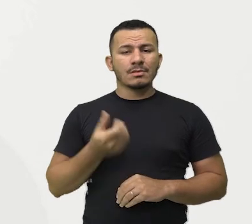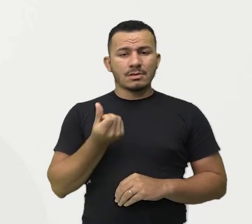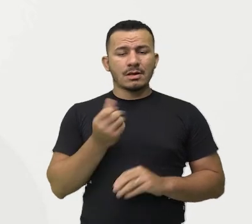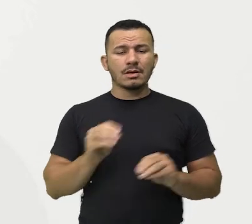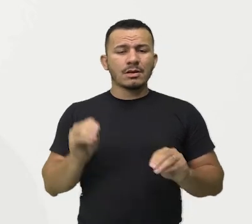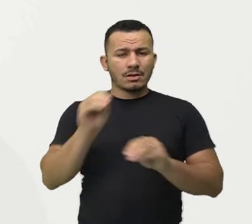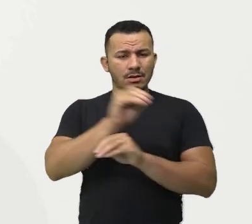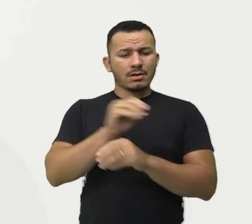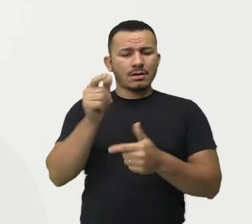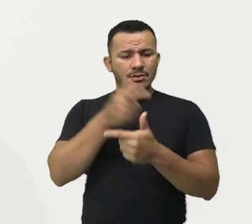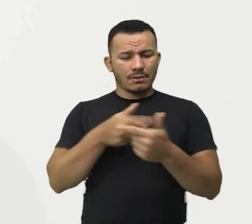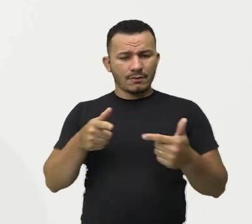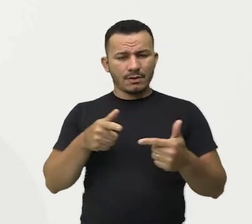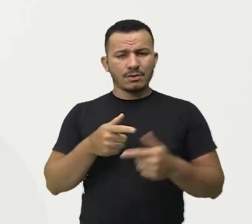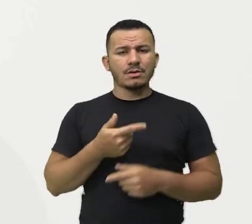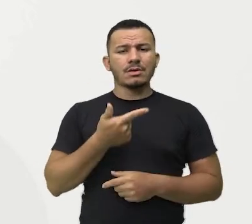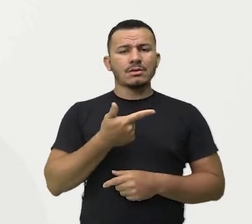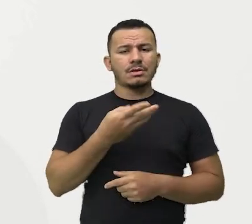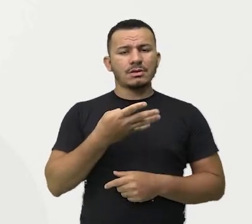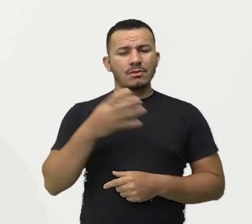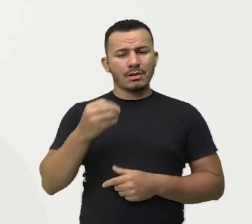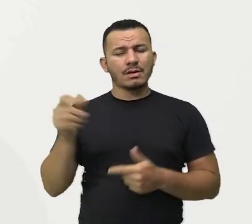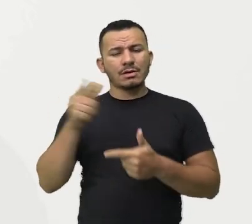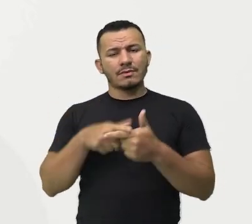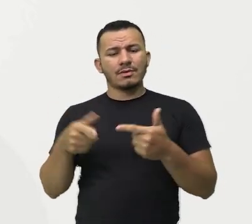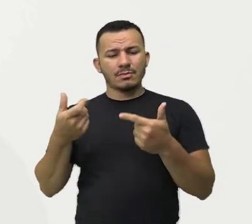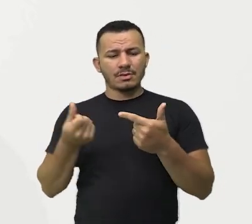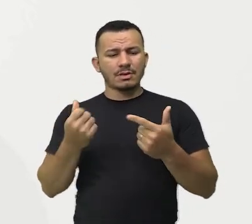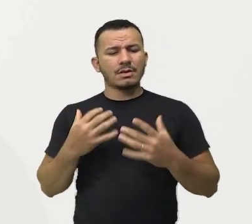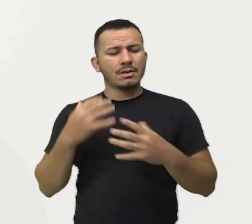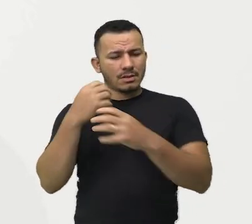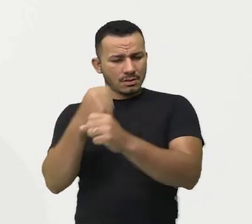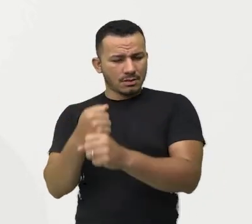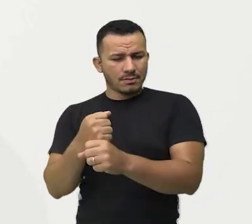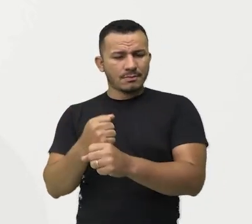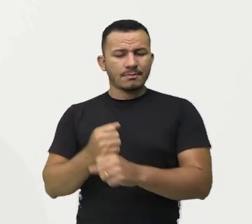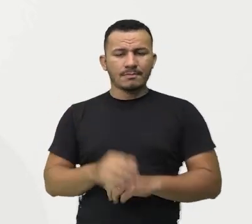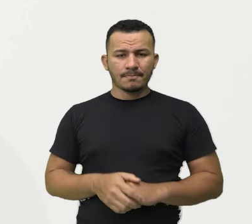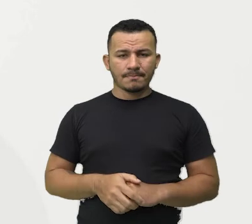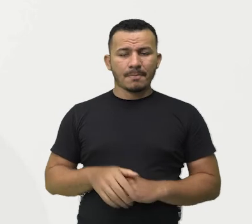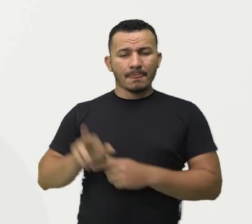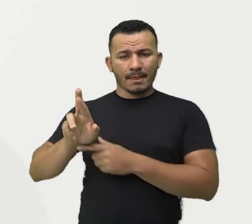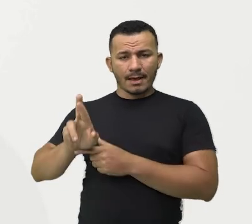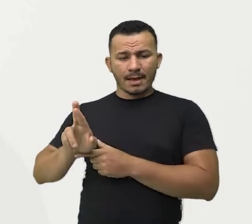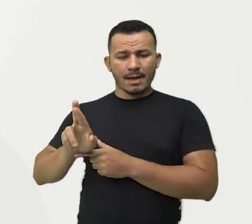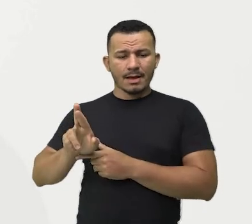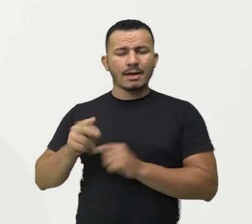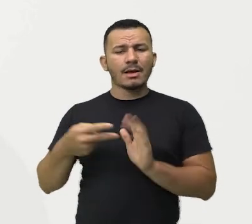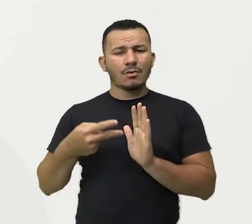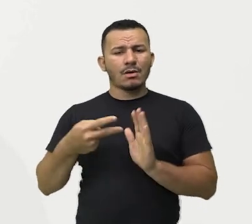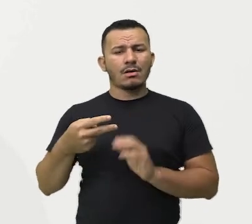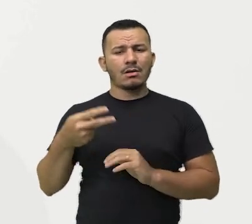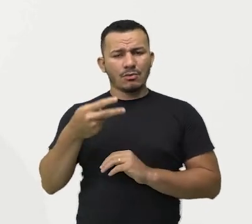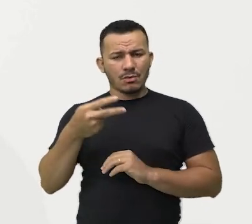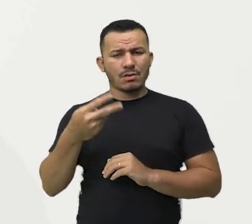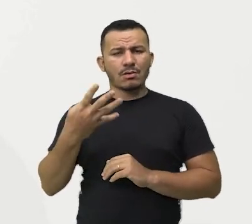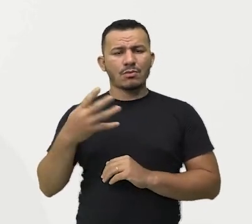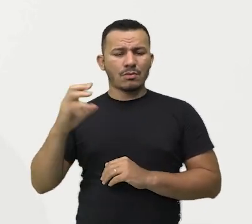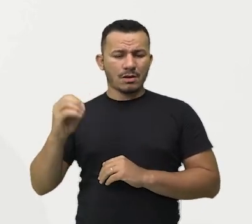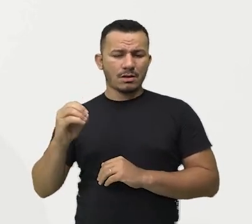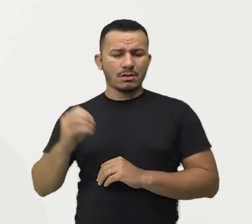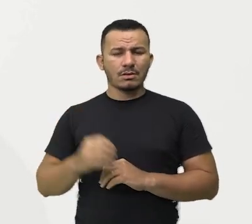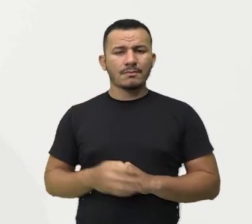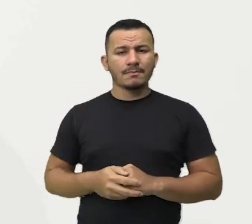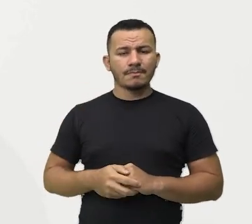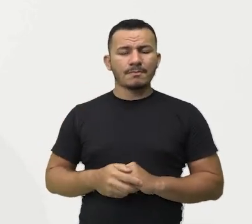para você, ó. Passo 6 para o outro lado, dividindo. Vamos ficar com 240 dividido por 6. Então o raio vai ser